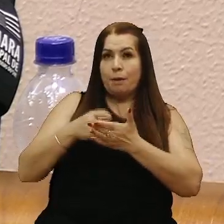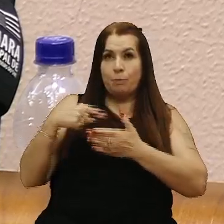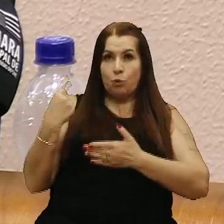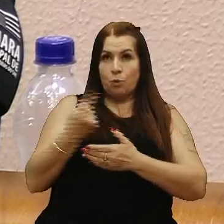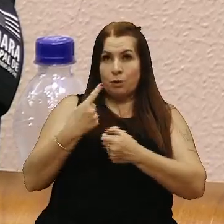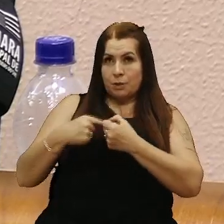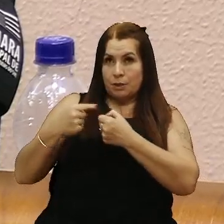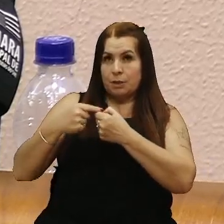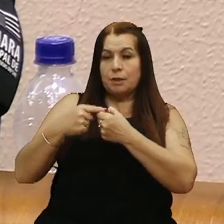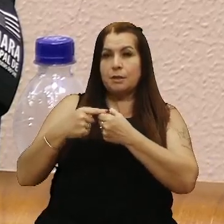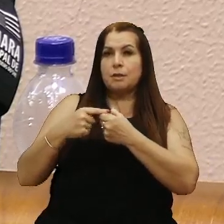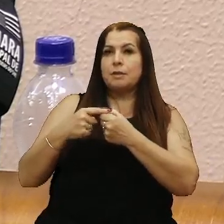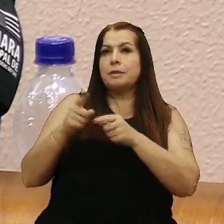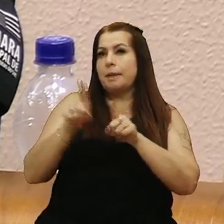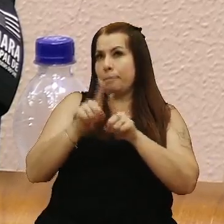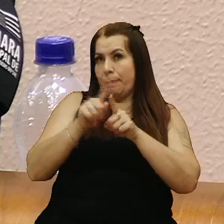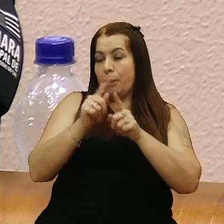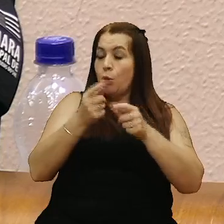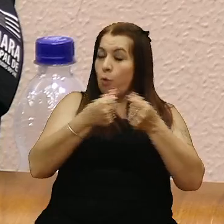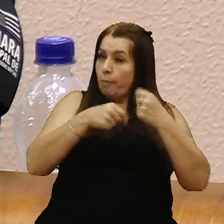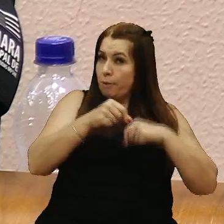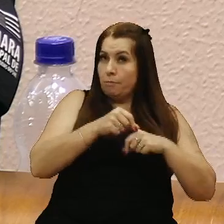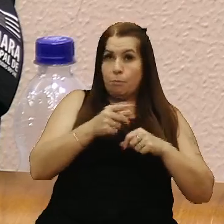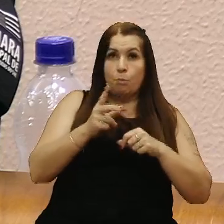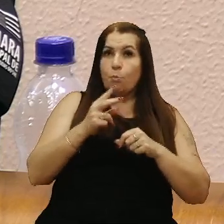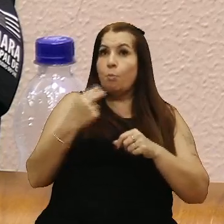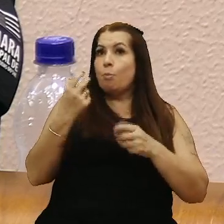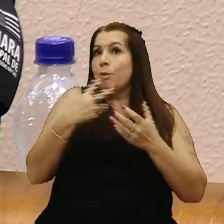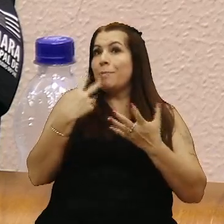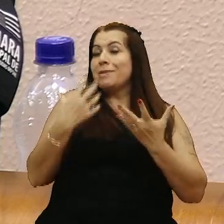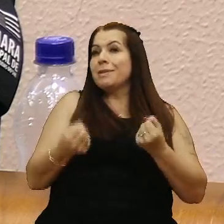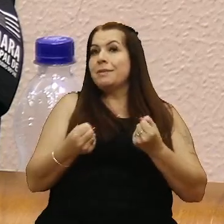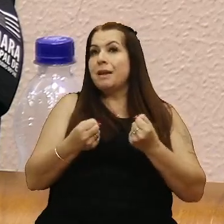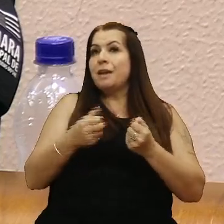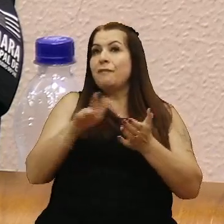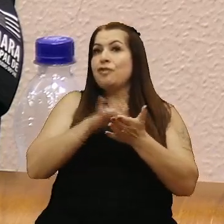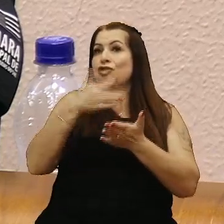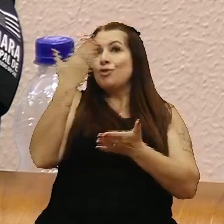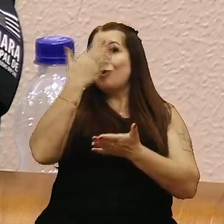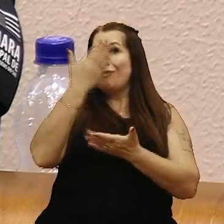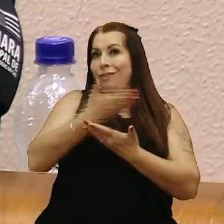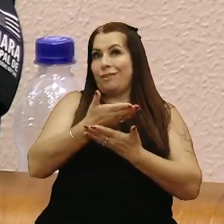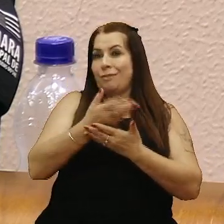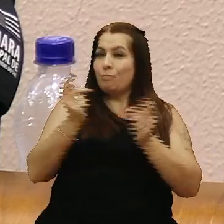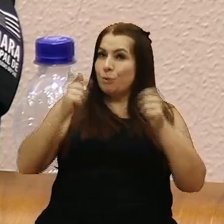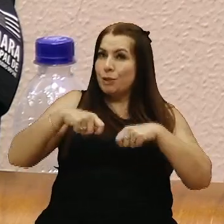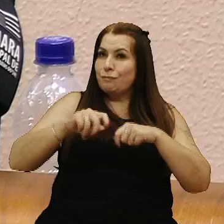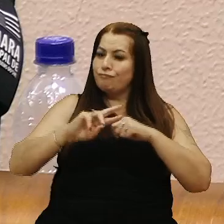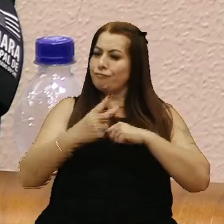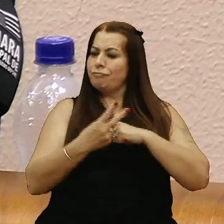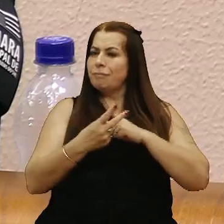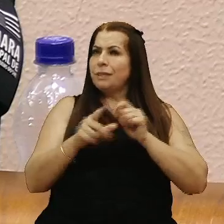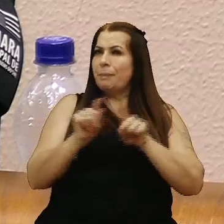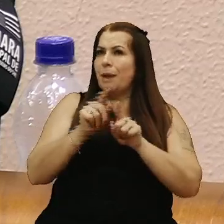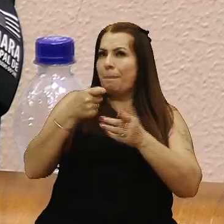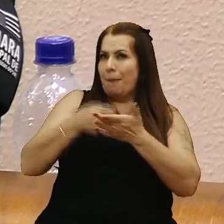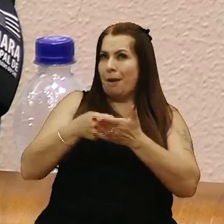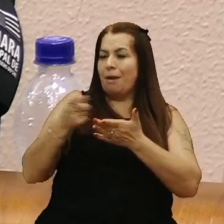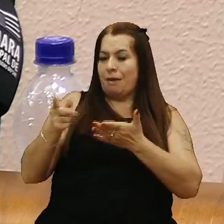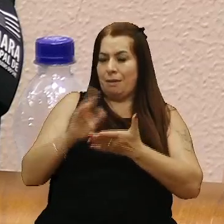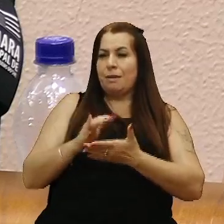nossa cidade, é bom para os cofres públicos e nós não podemos aqui tolerar e fechar os olhos para uma possível distorção na tarifa. A gente já